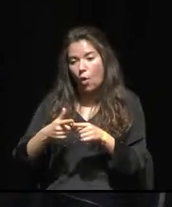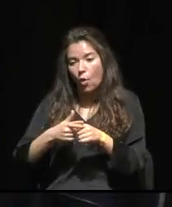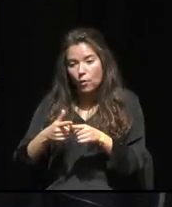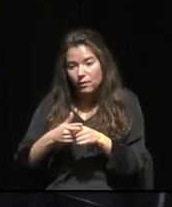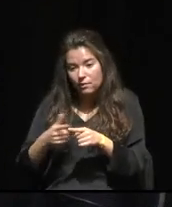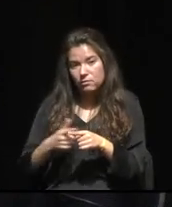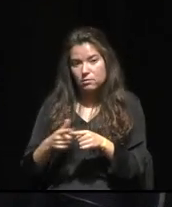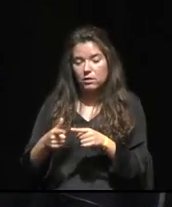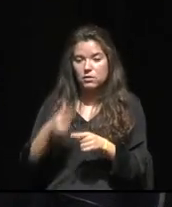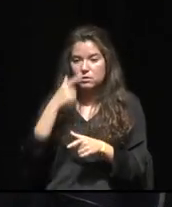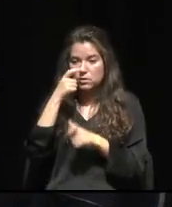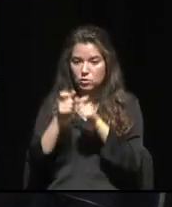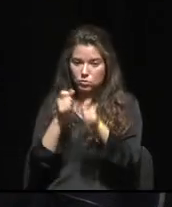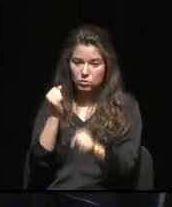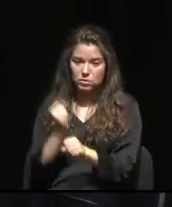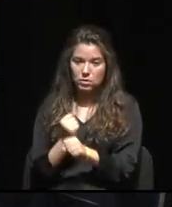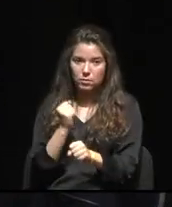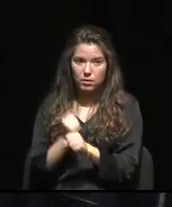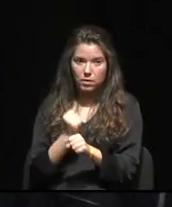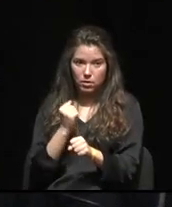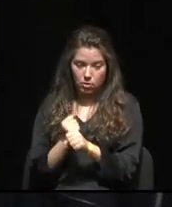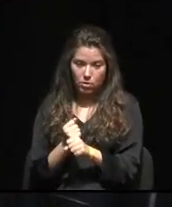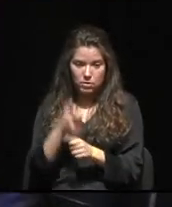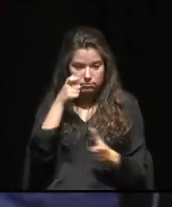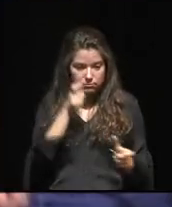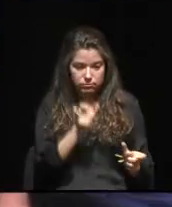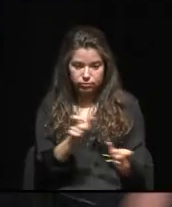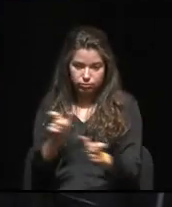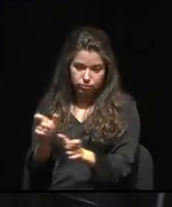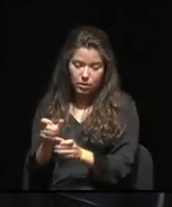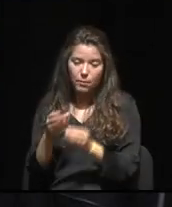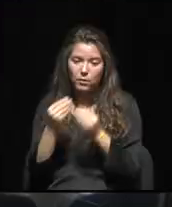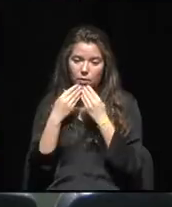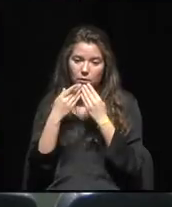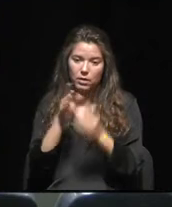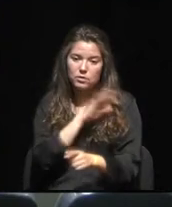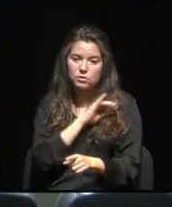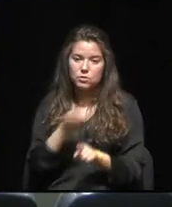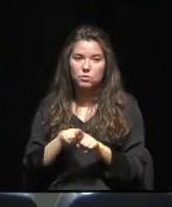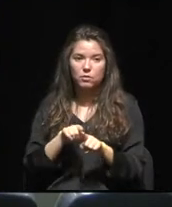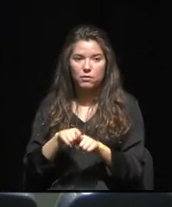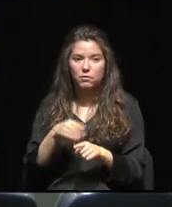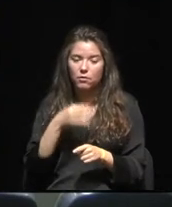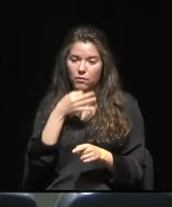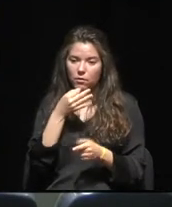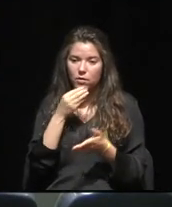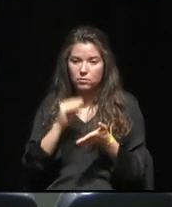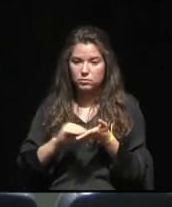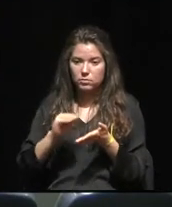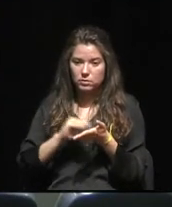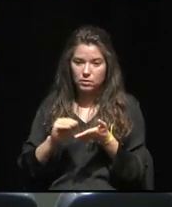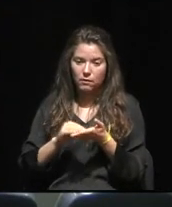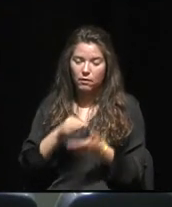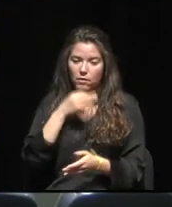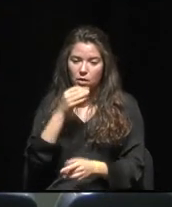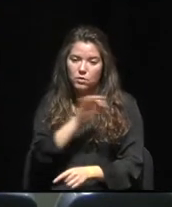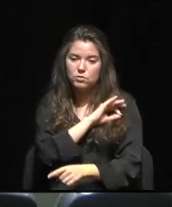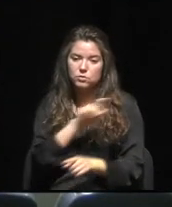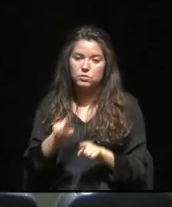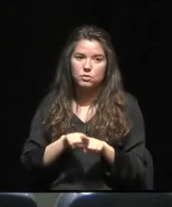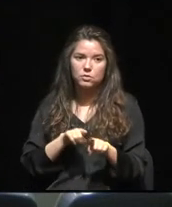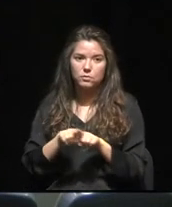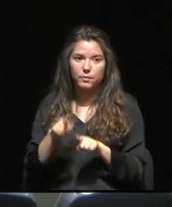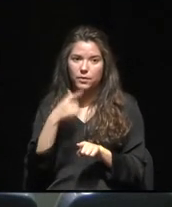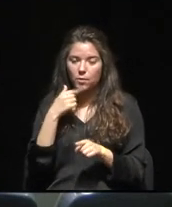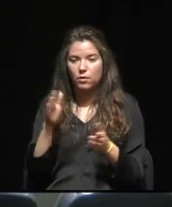especial de fiscalização Muito obrigado obrigada senhor Deputado vamos passar aos inscritos tem a palavra ao senhor Deputado não